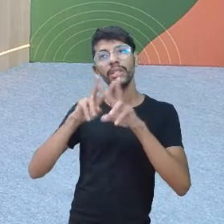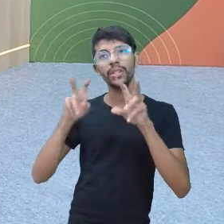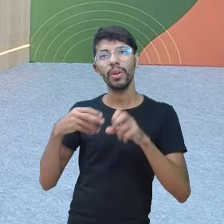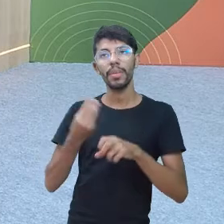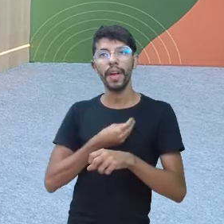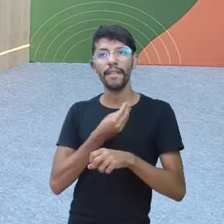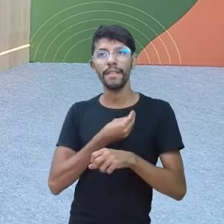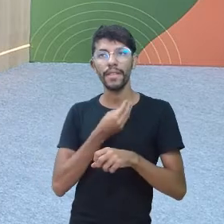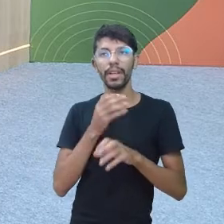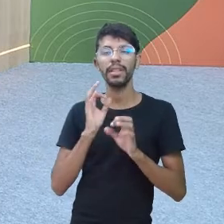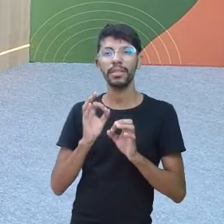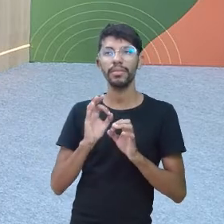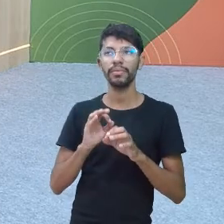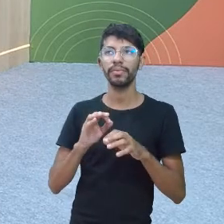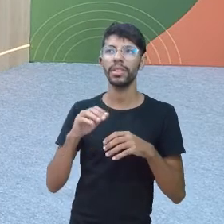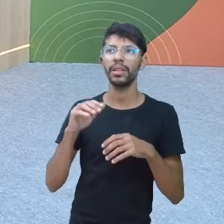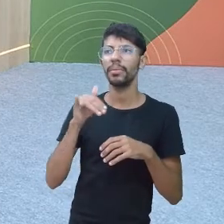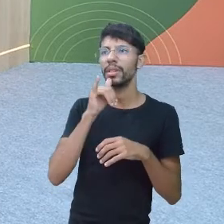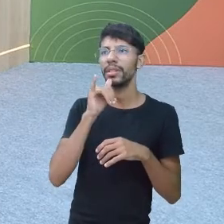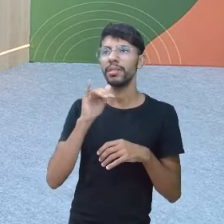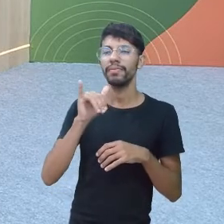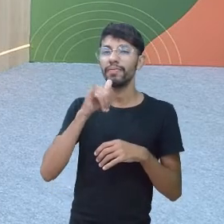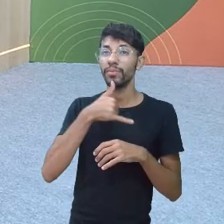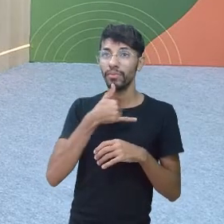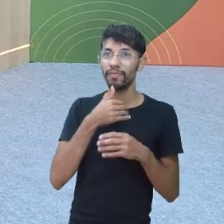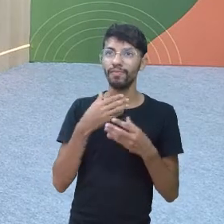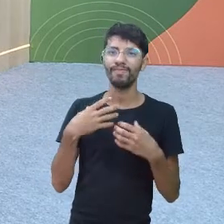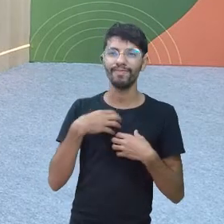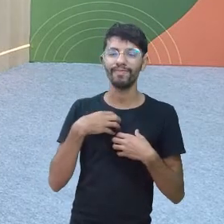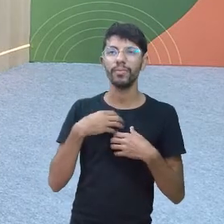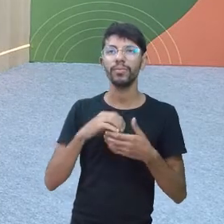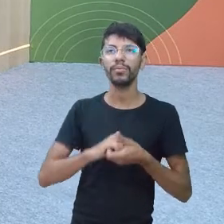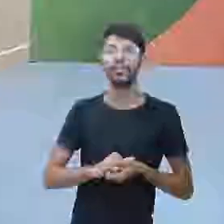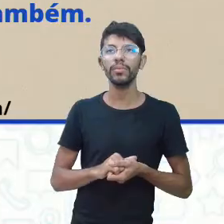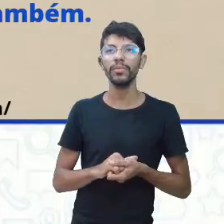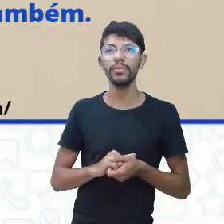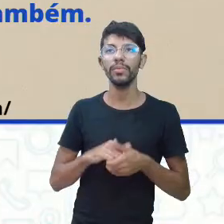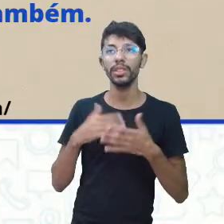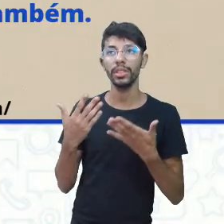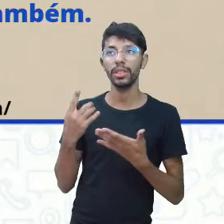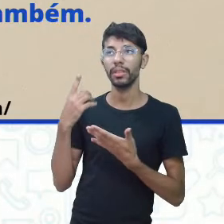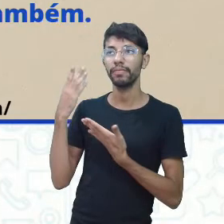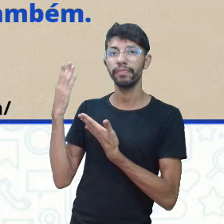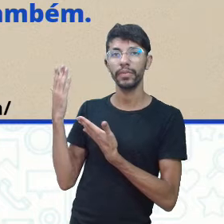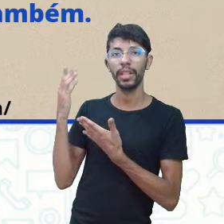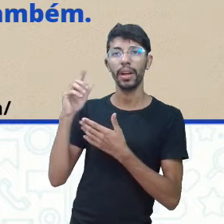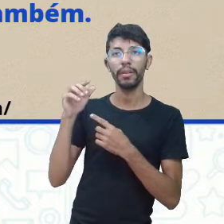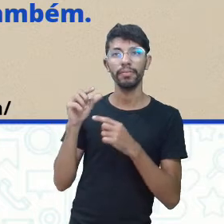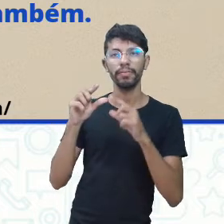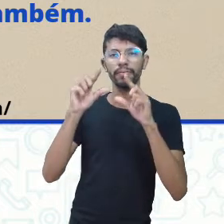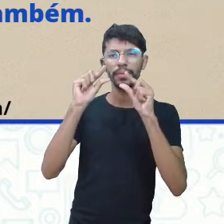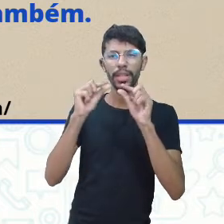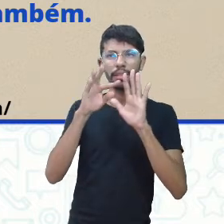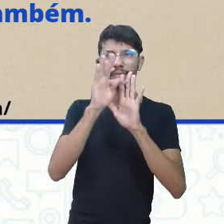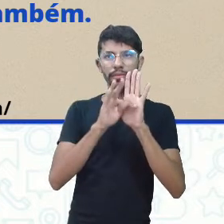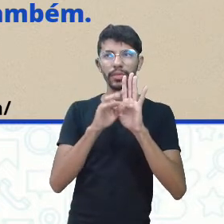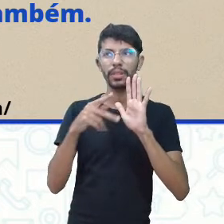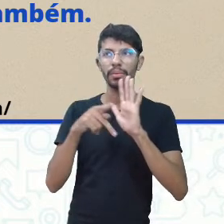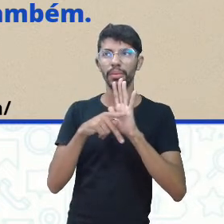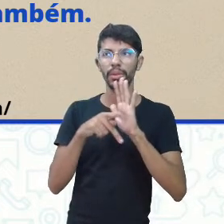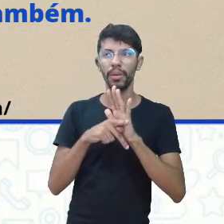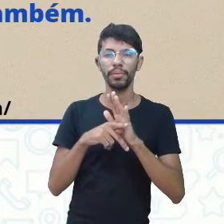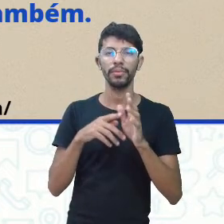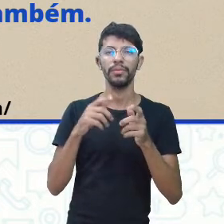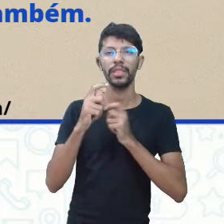já num tom muito triste, muito melancólico. Então eu trouxe aqui uma passagem da entrevista dela, na verdade 3 passagens, que a gente vai